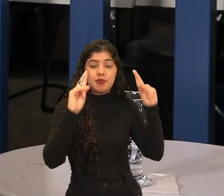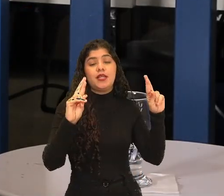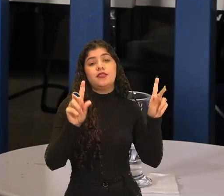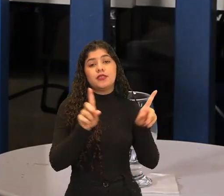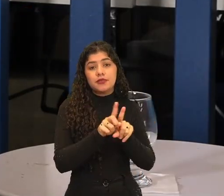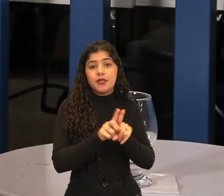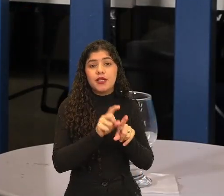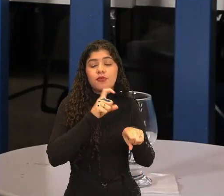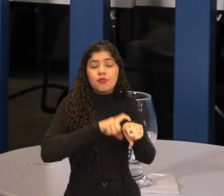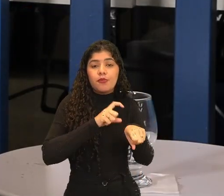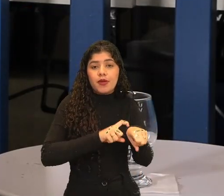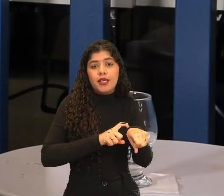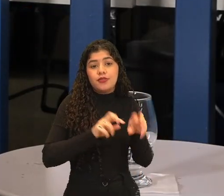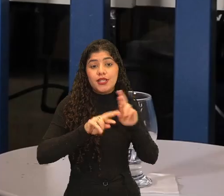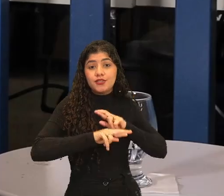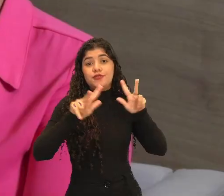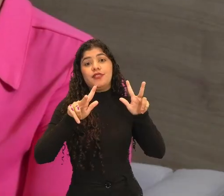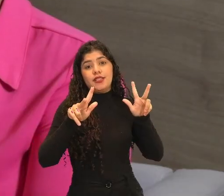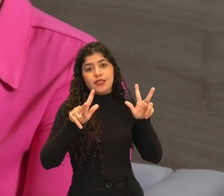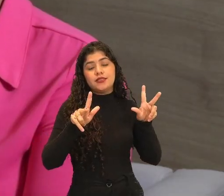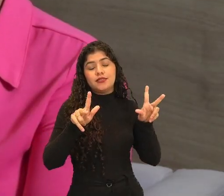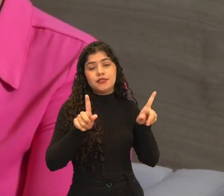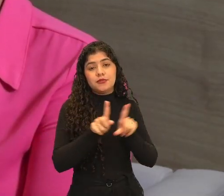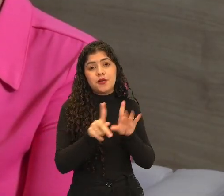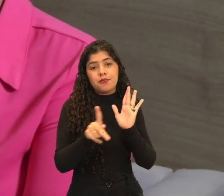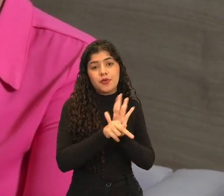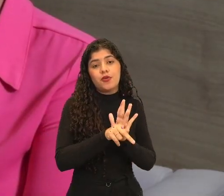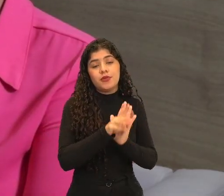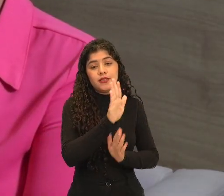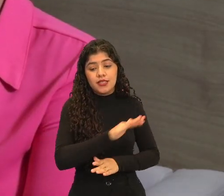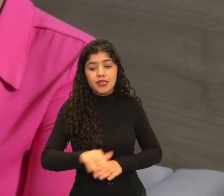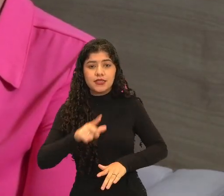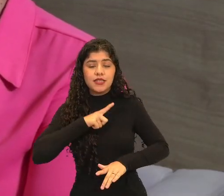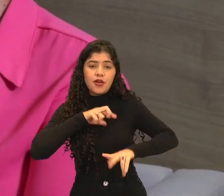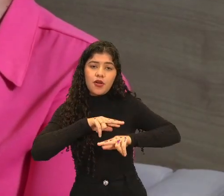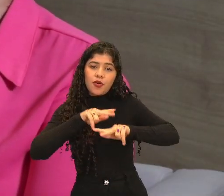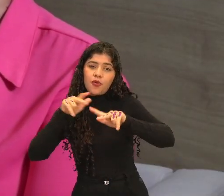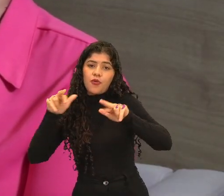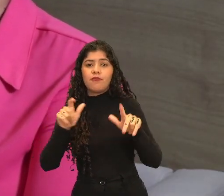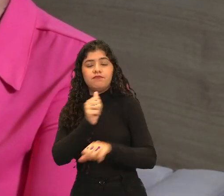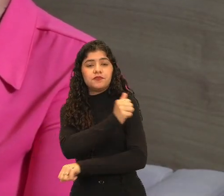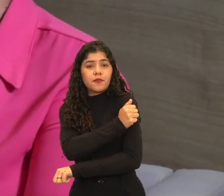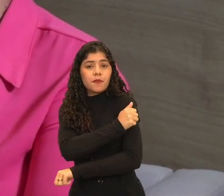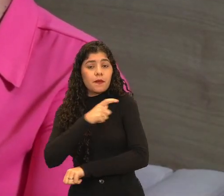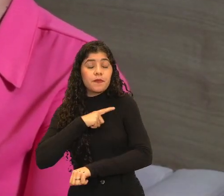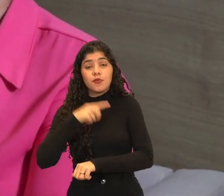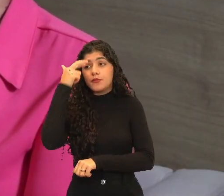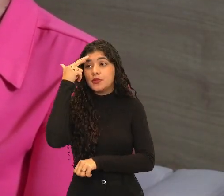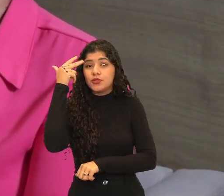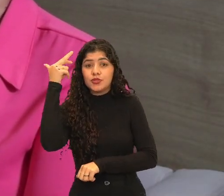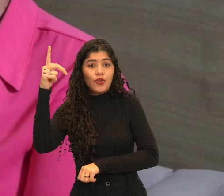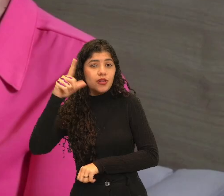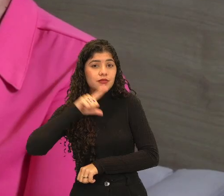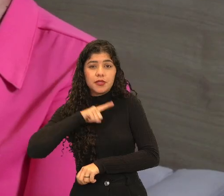Respeitar, né, as diferenças, né? Nós temos vários alunos dentro de uma sala de aula, todos eles têm uma história,